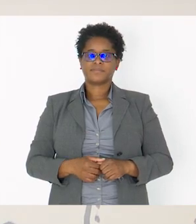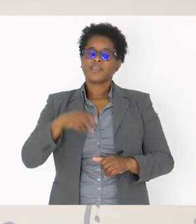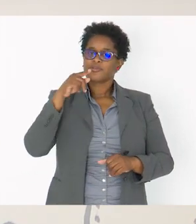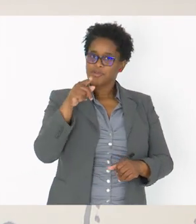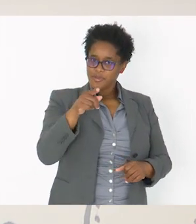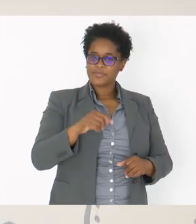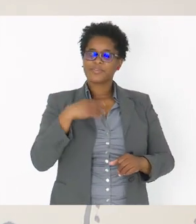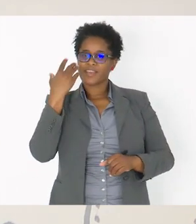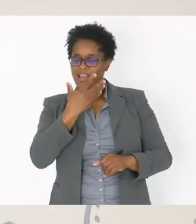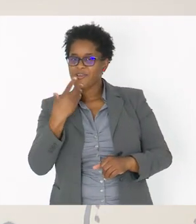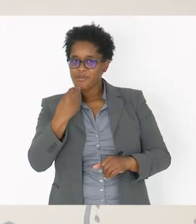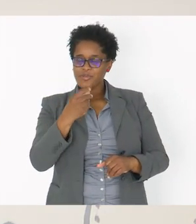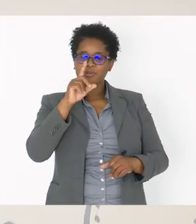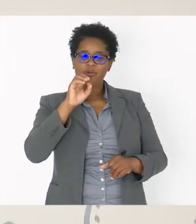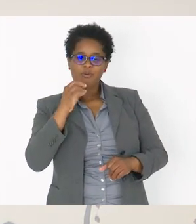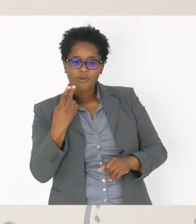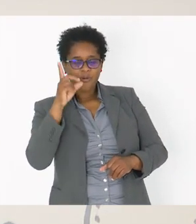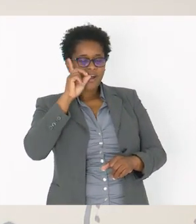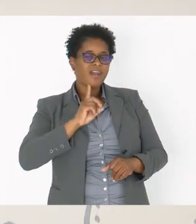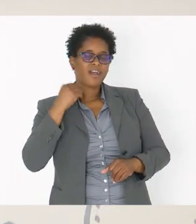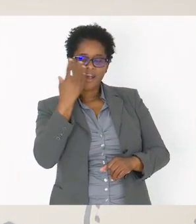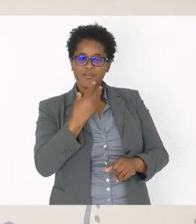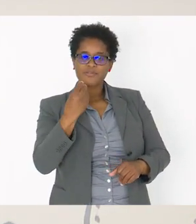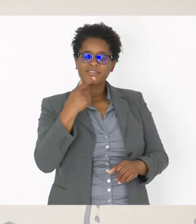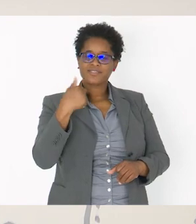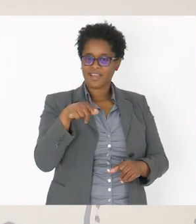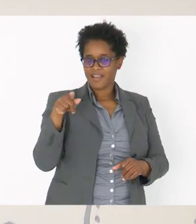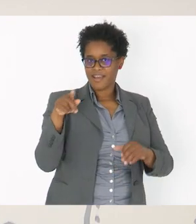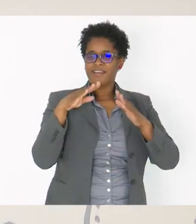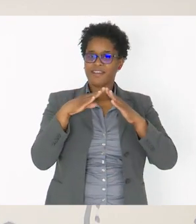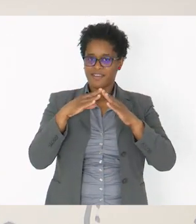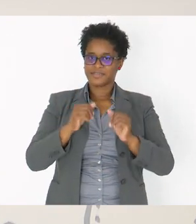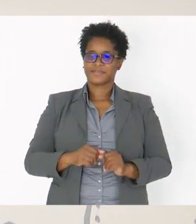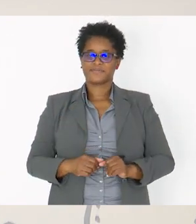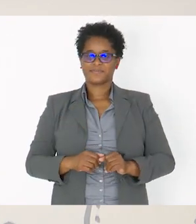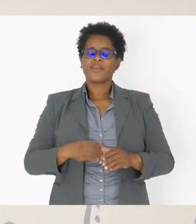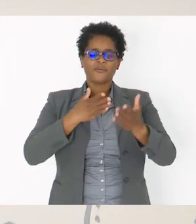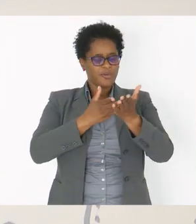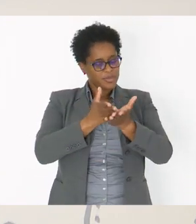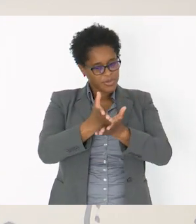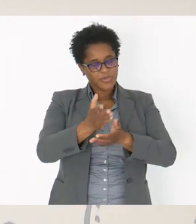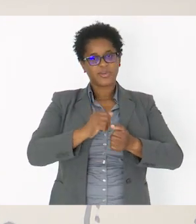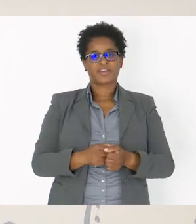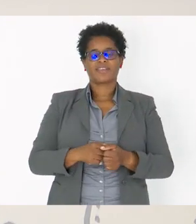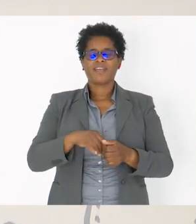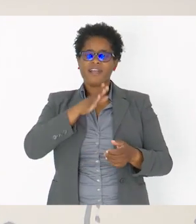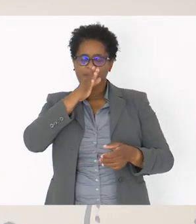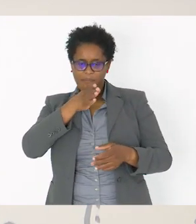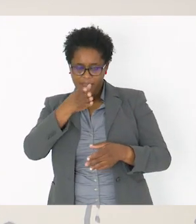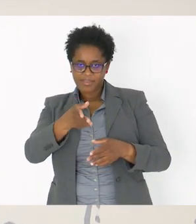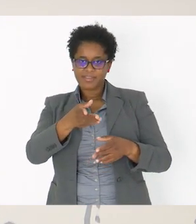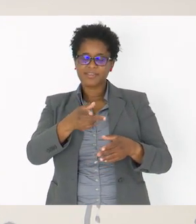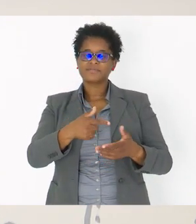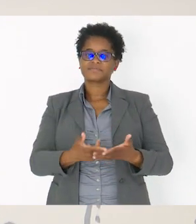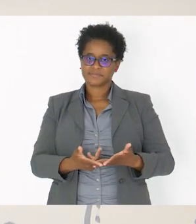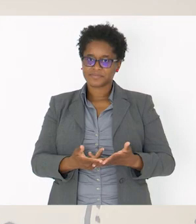Tu que és aluno ou aluna, estás ali em casa, continua a pôr em prática as